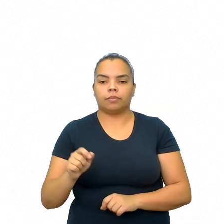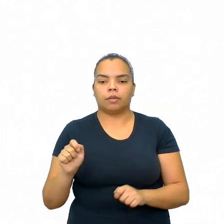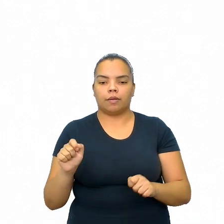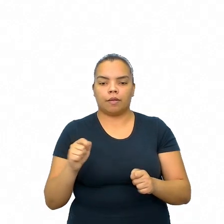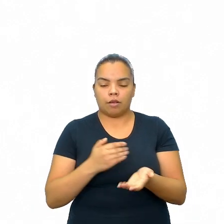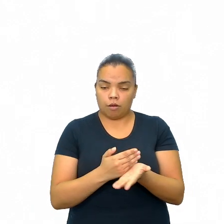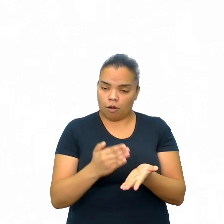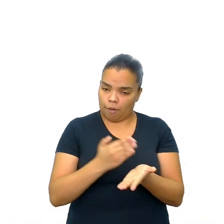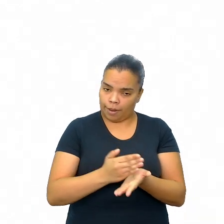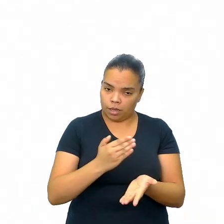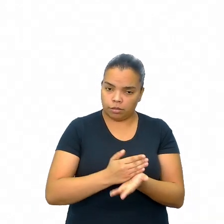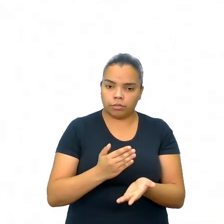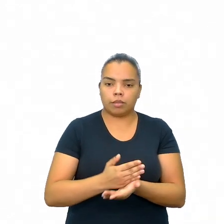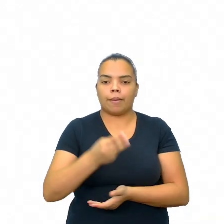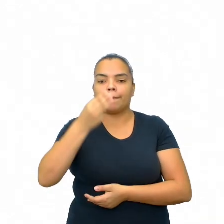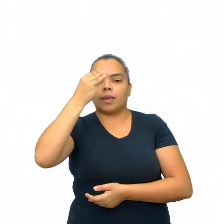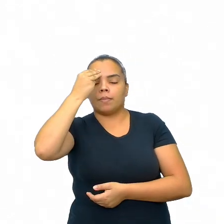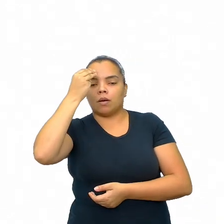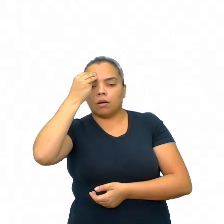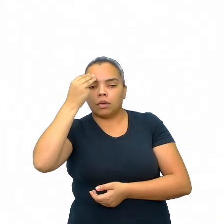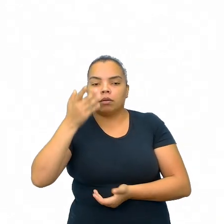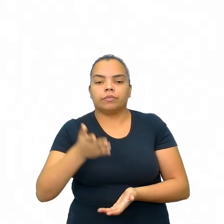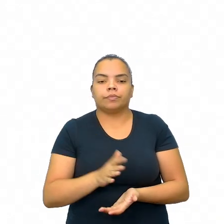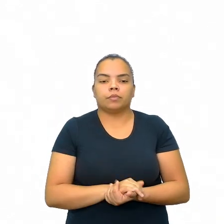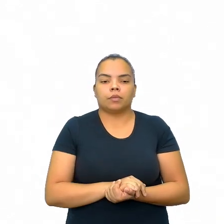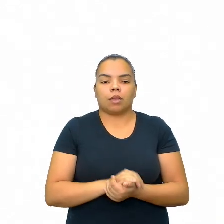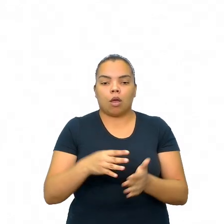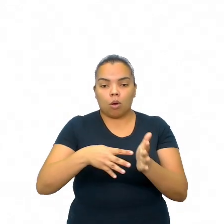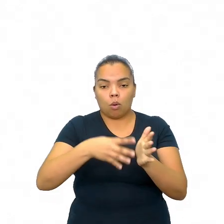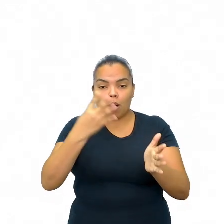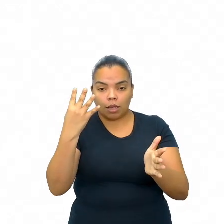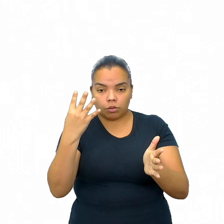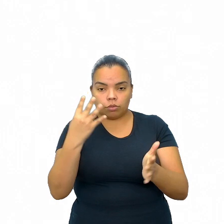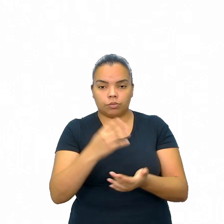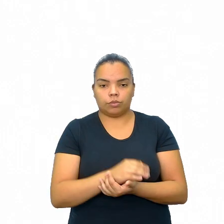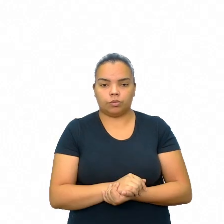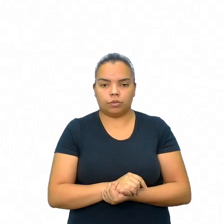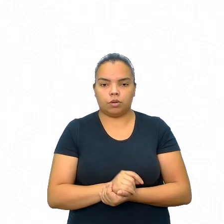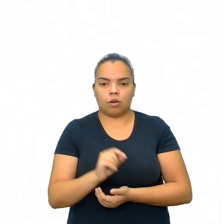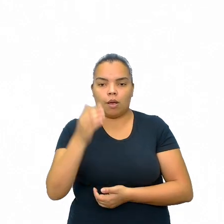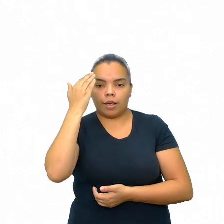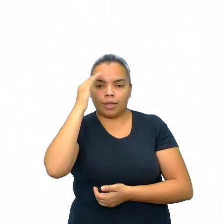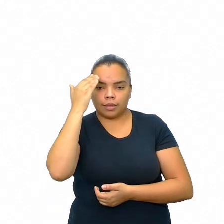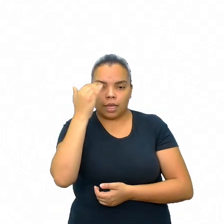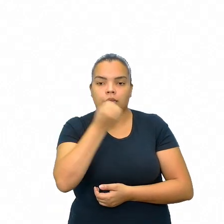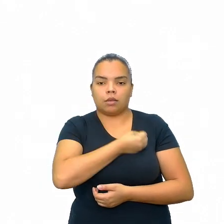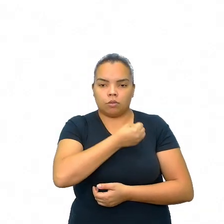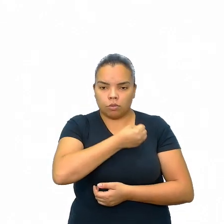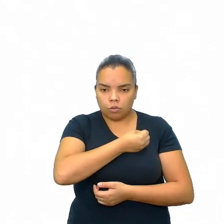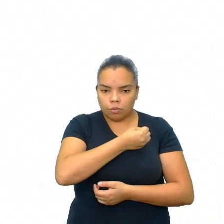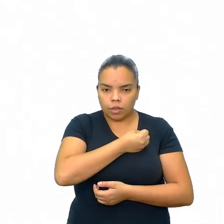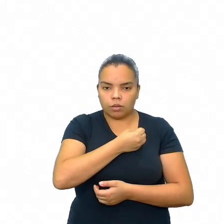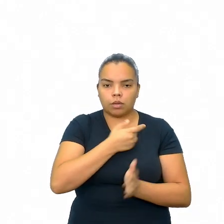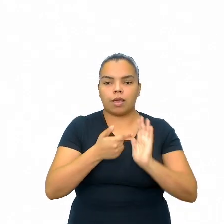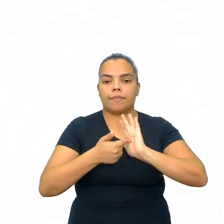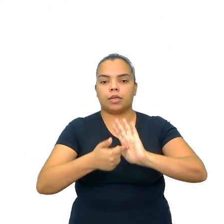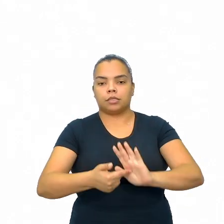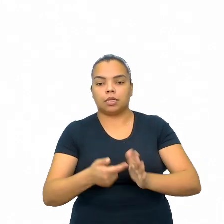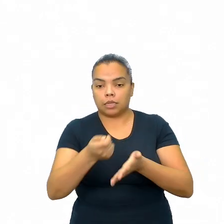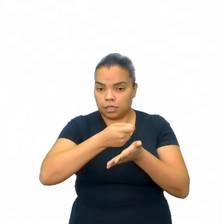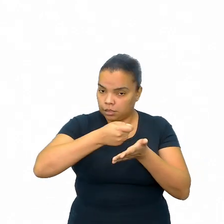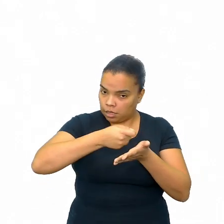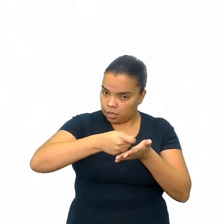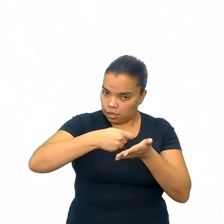partir do que conhecem de memória. O número 4, nível 4, compreendem um número que